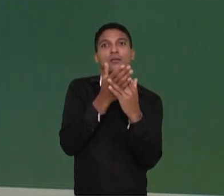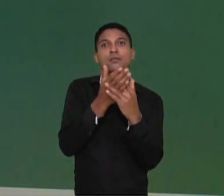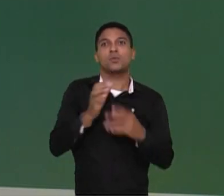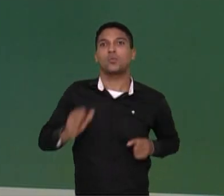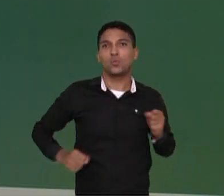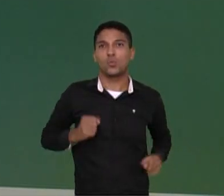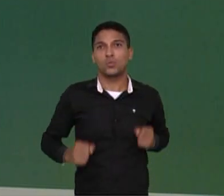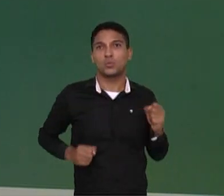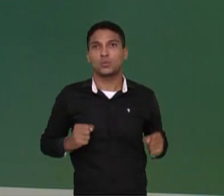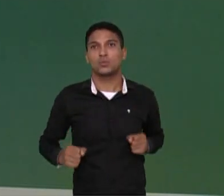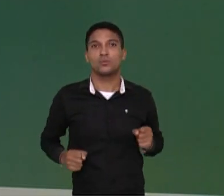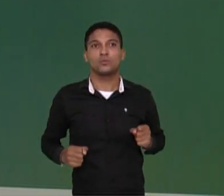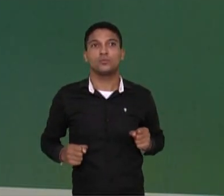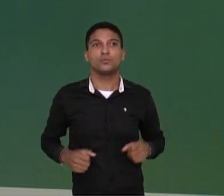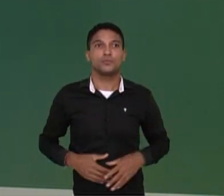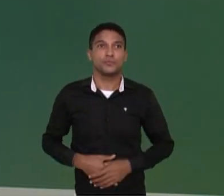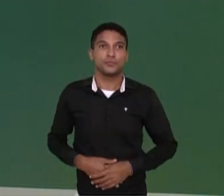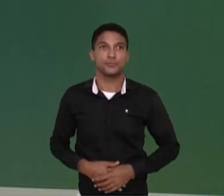consegue